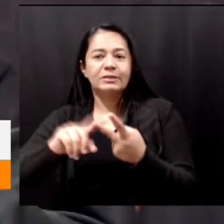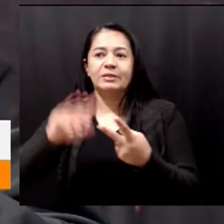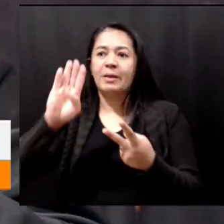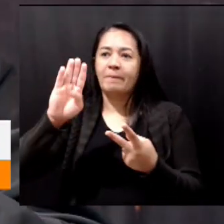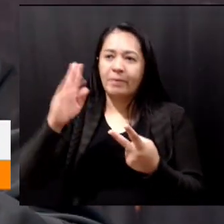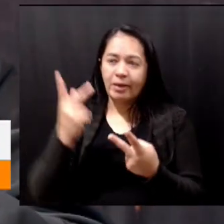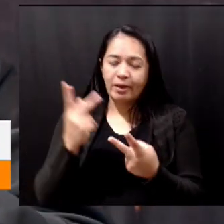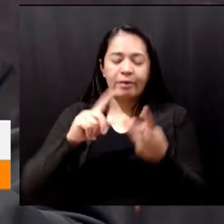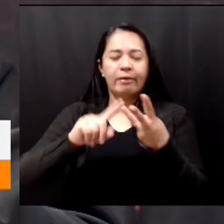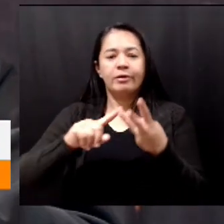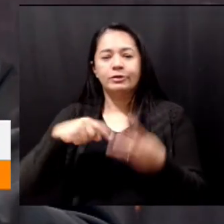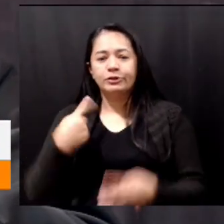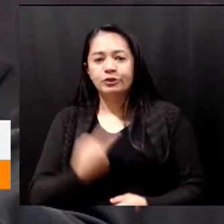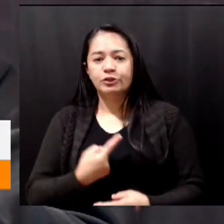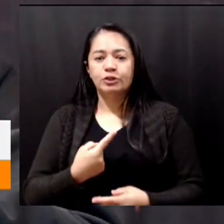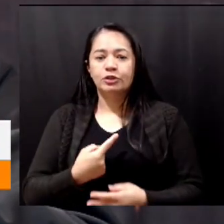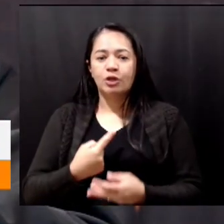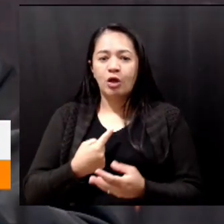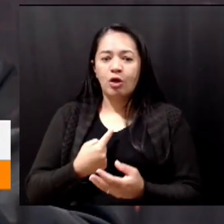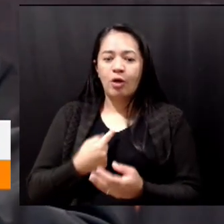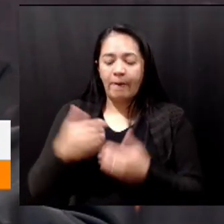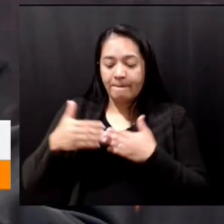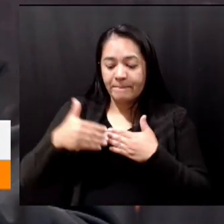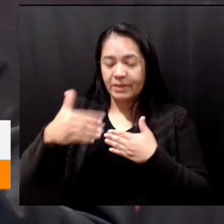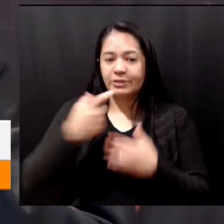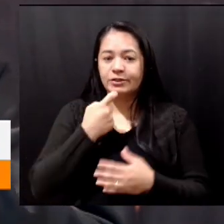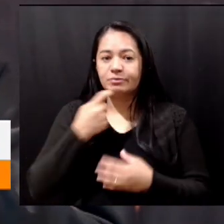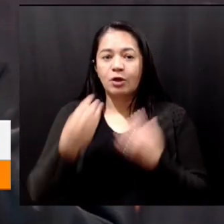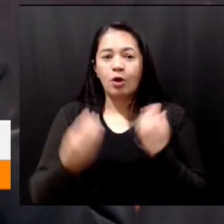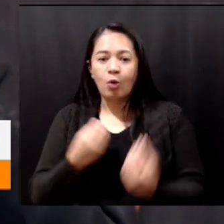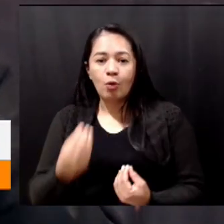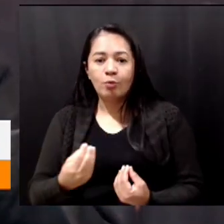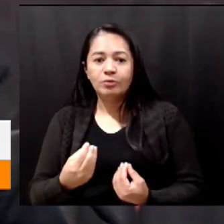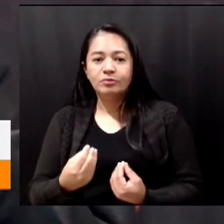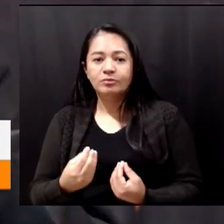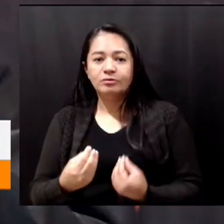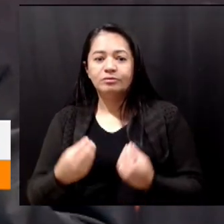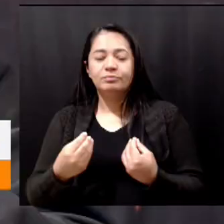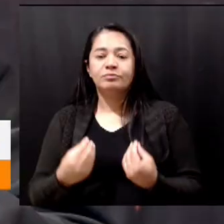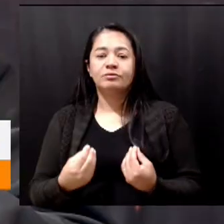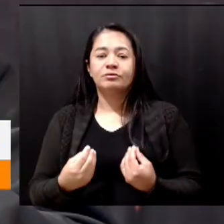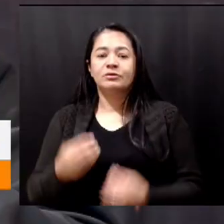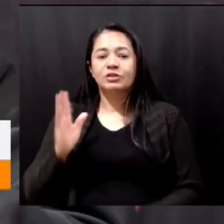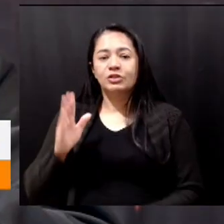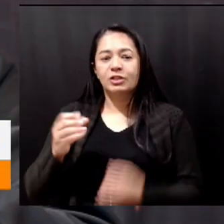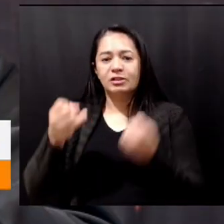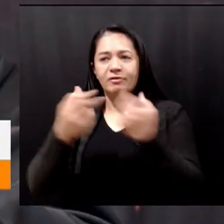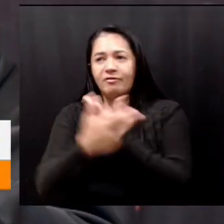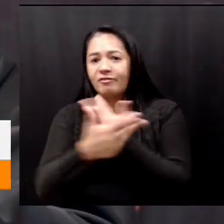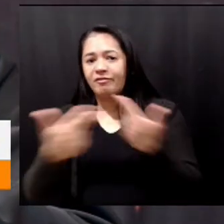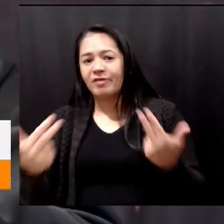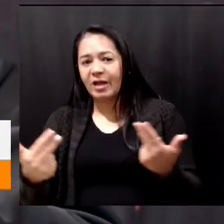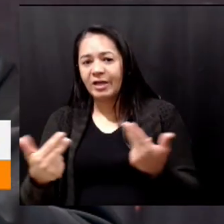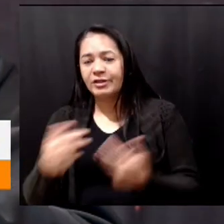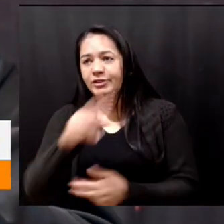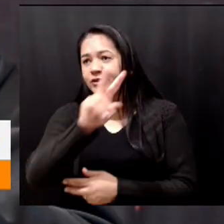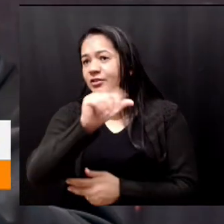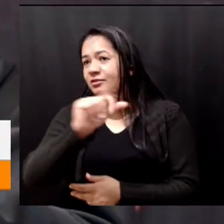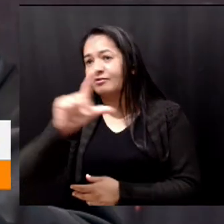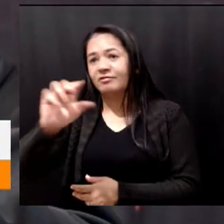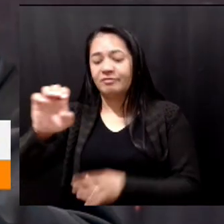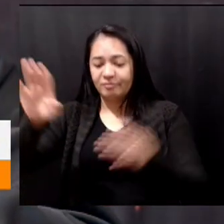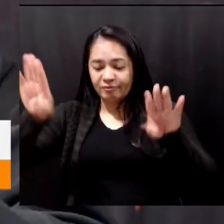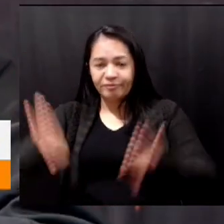a partir de Campinas como é que pode haver o quê? Que nem o Edu falou, né? Nós temos vários vales do silício aqui. O dia que esses vales